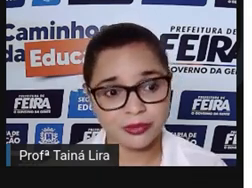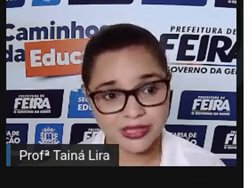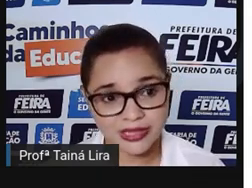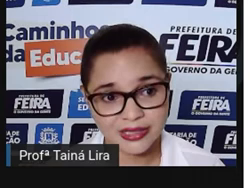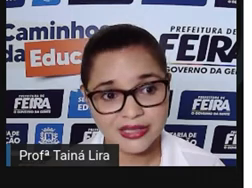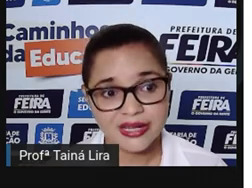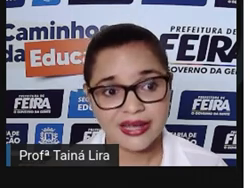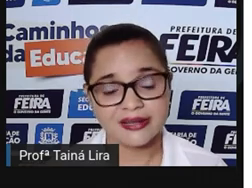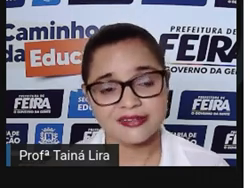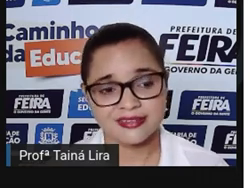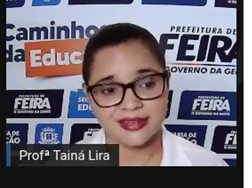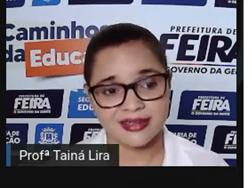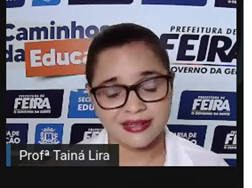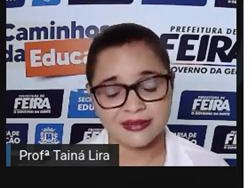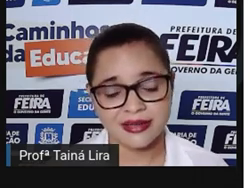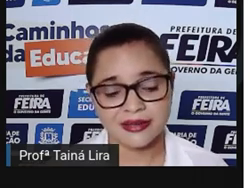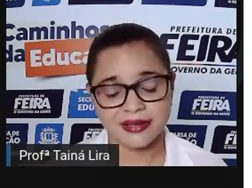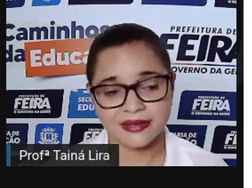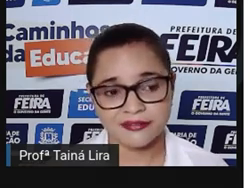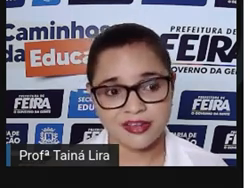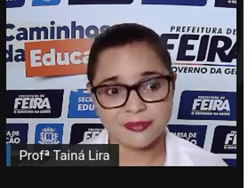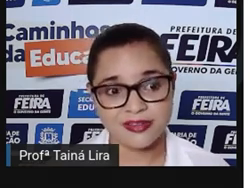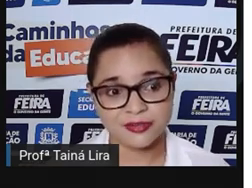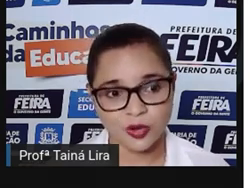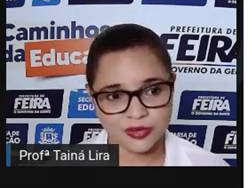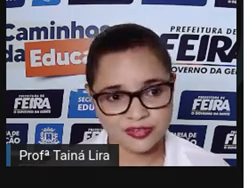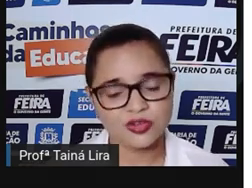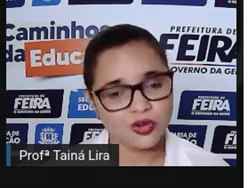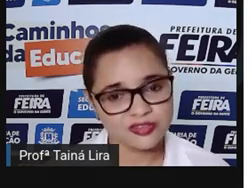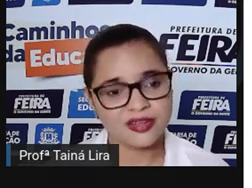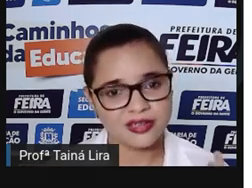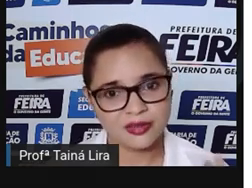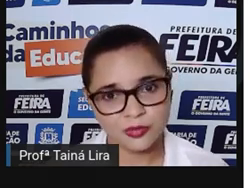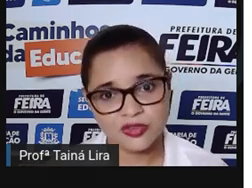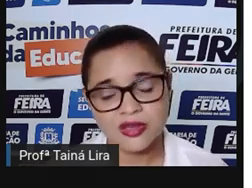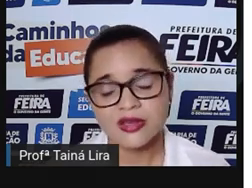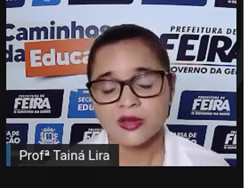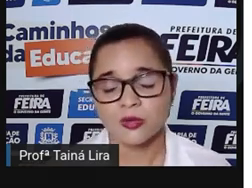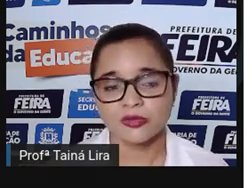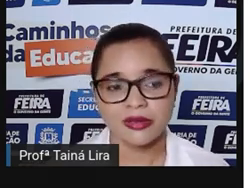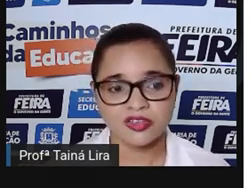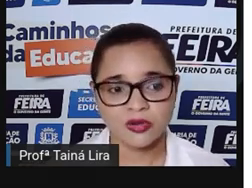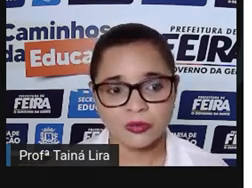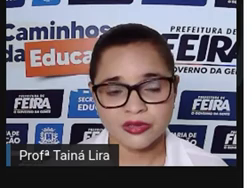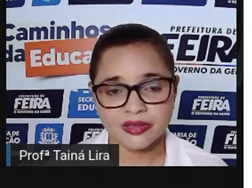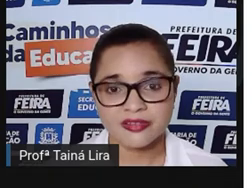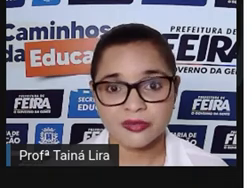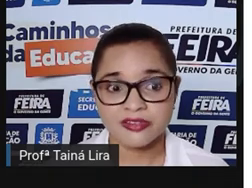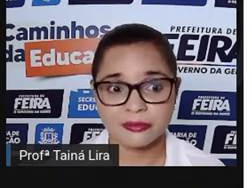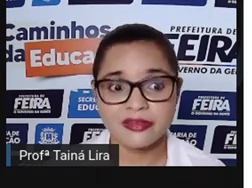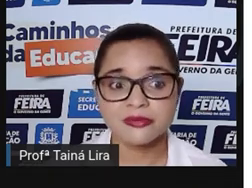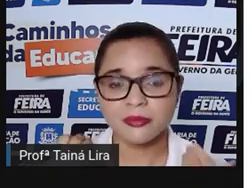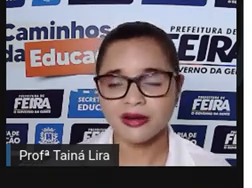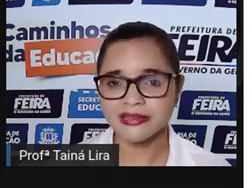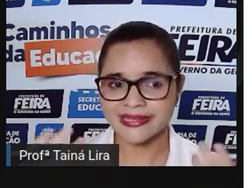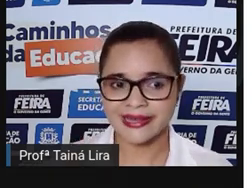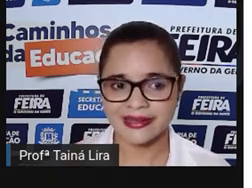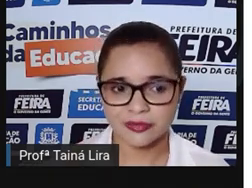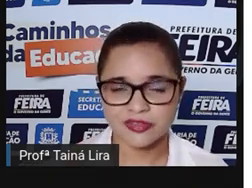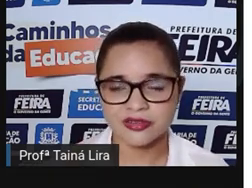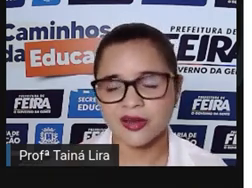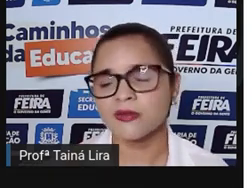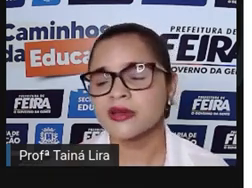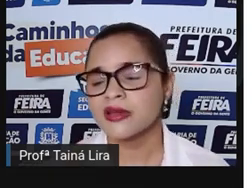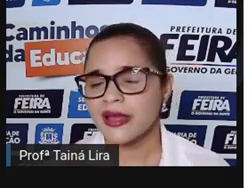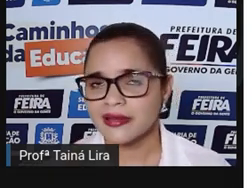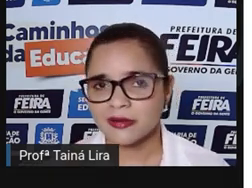até porque elas querem, né, cada vez mais, nós queremos os meios de comunicação que são mais